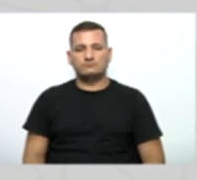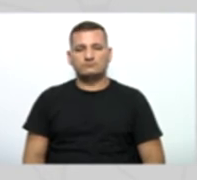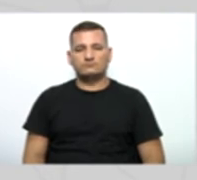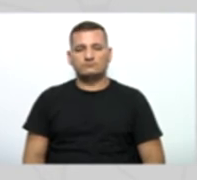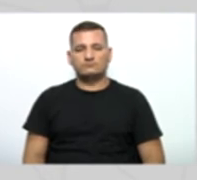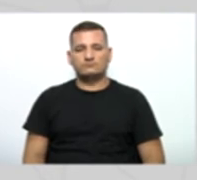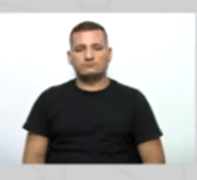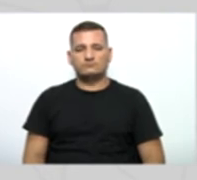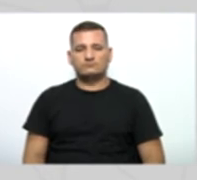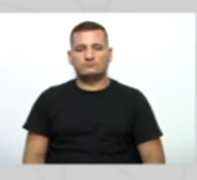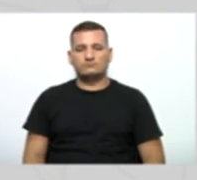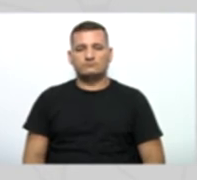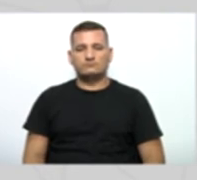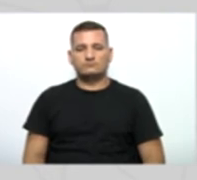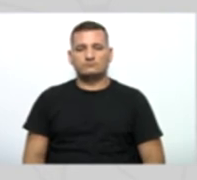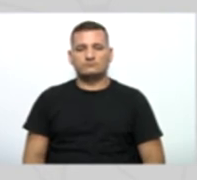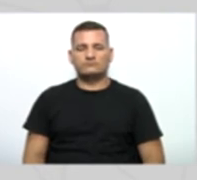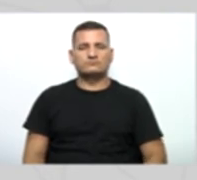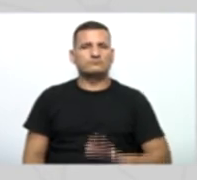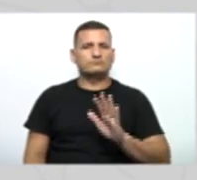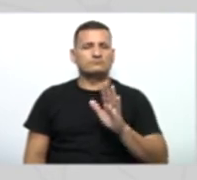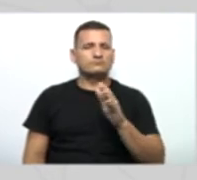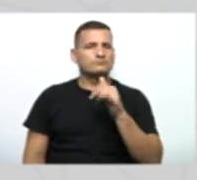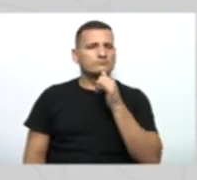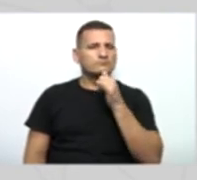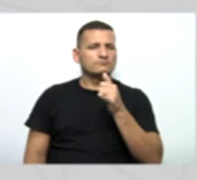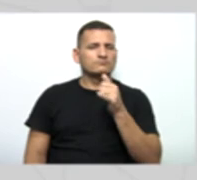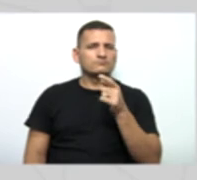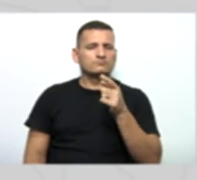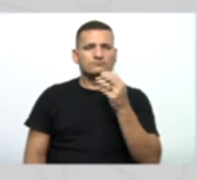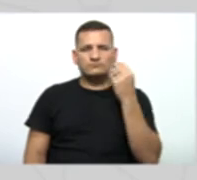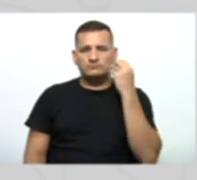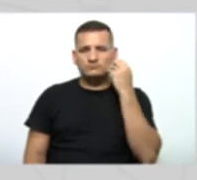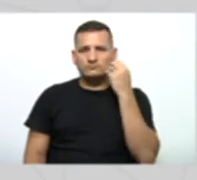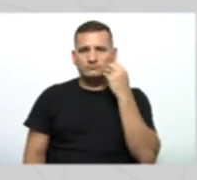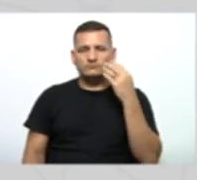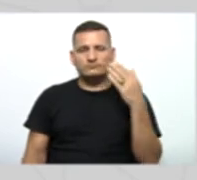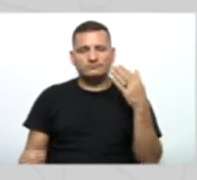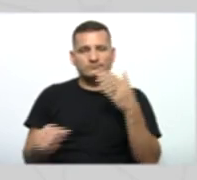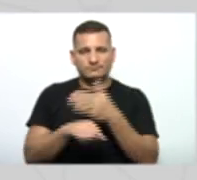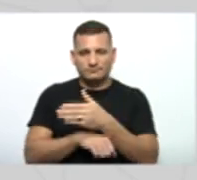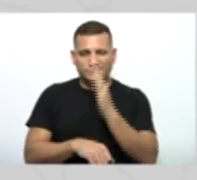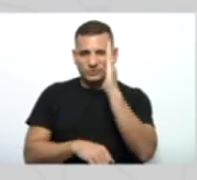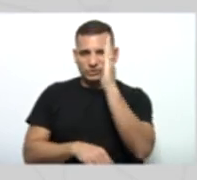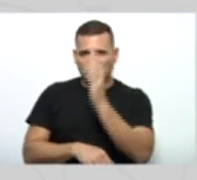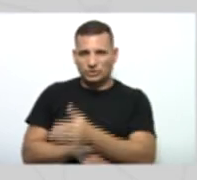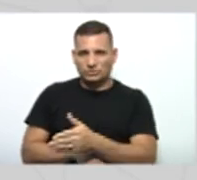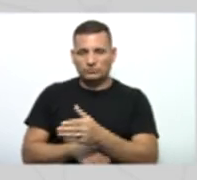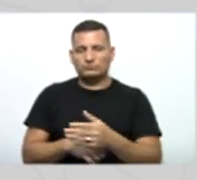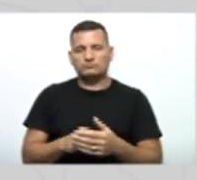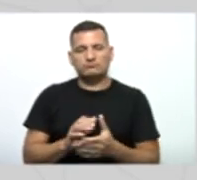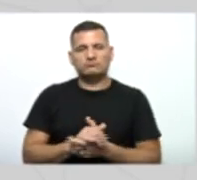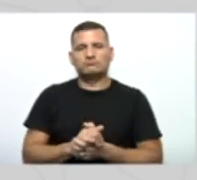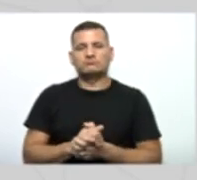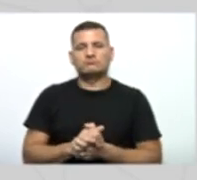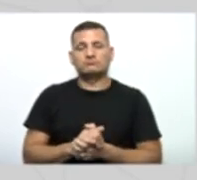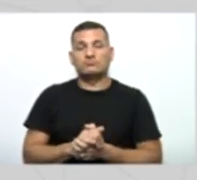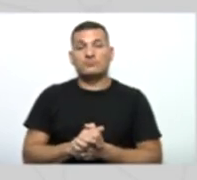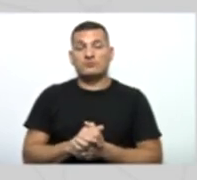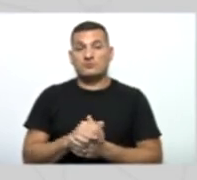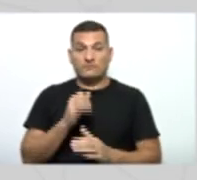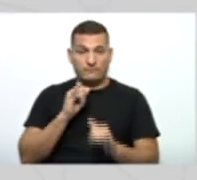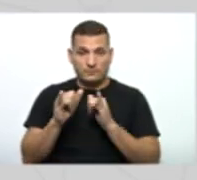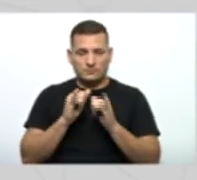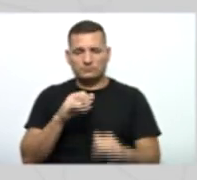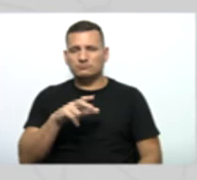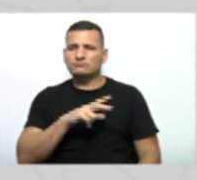daqui, porque se você tentar fazer aquele acesso, por exemplo, print, se você tentar fazer esse acesso direto aqui,